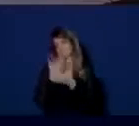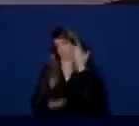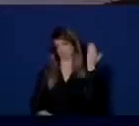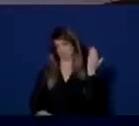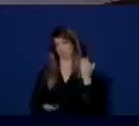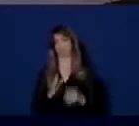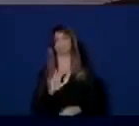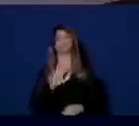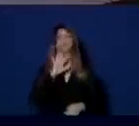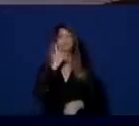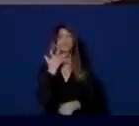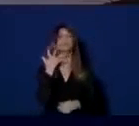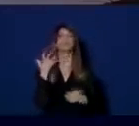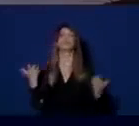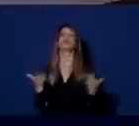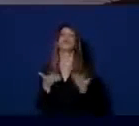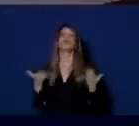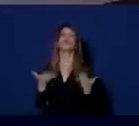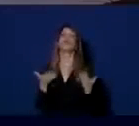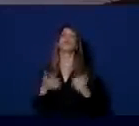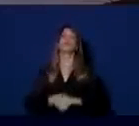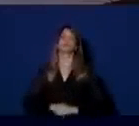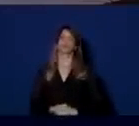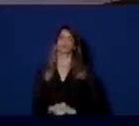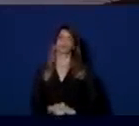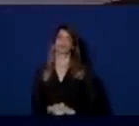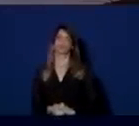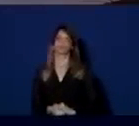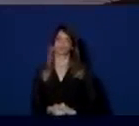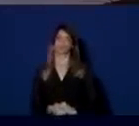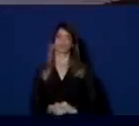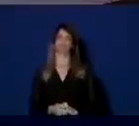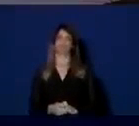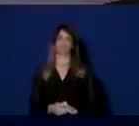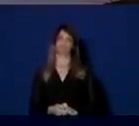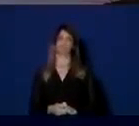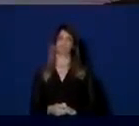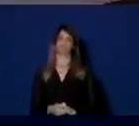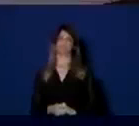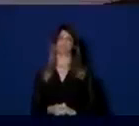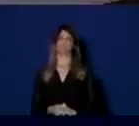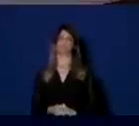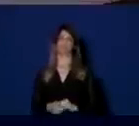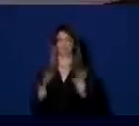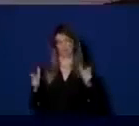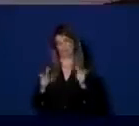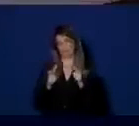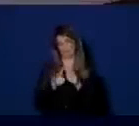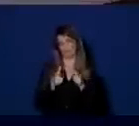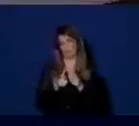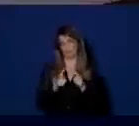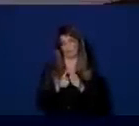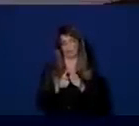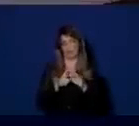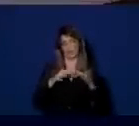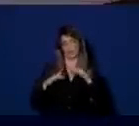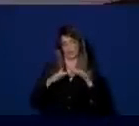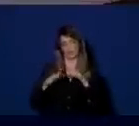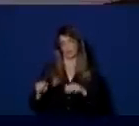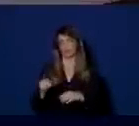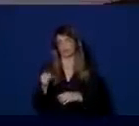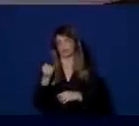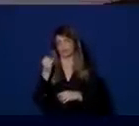que acontece num mundo como hoje, quando estes pequenos, ainda pequenos perto do que eventualmente está por vir, movimento de